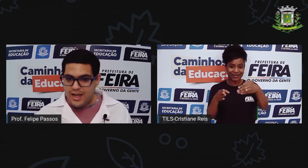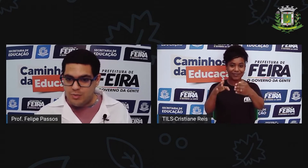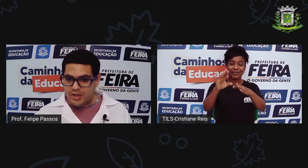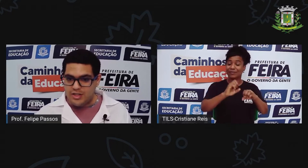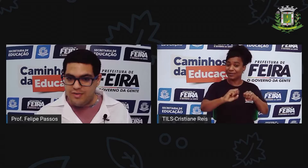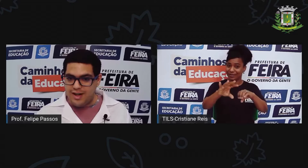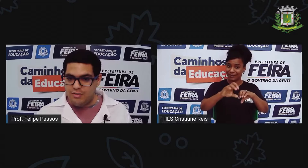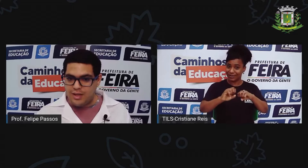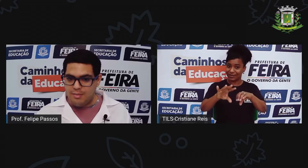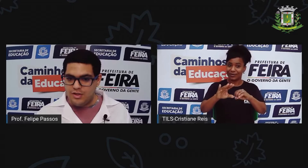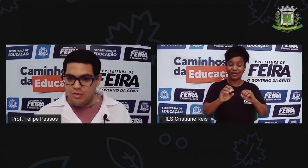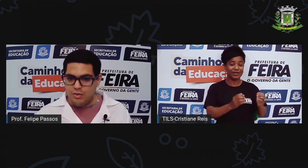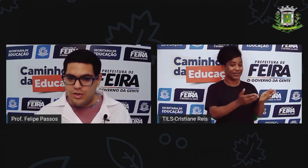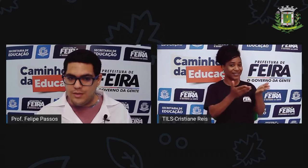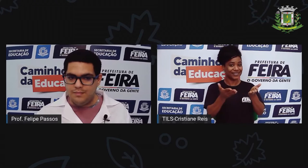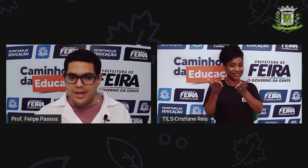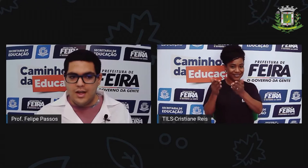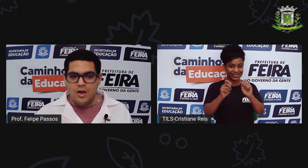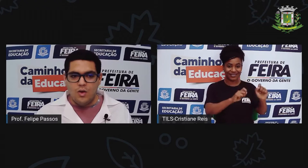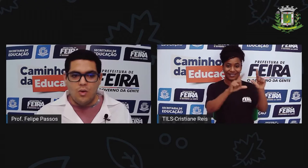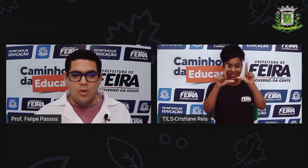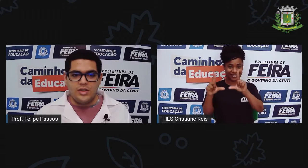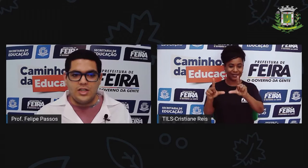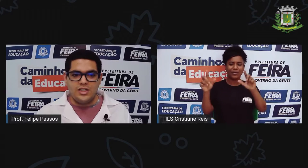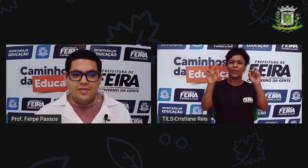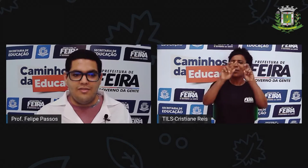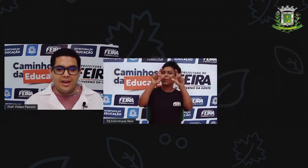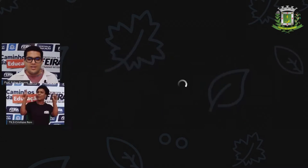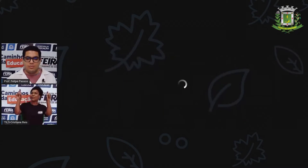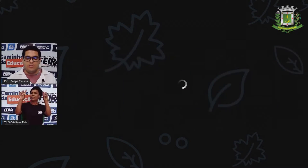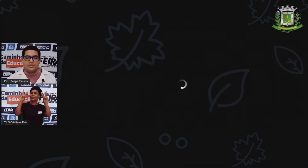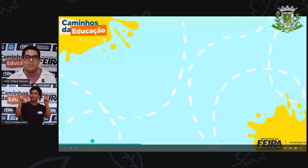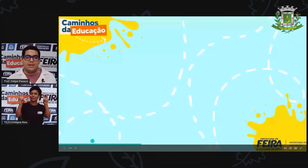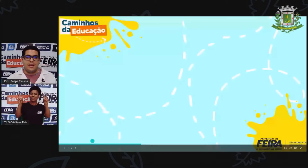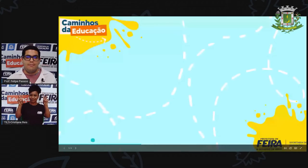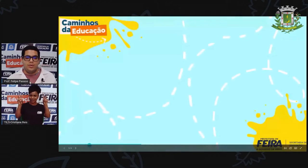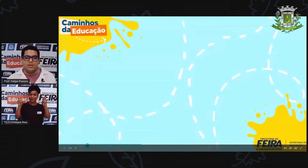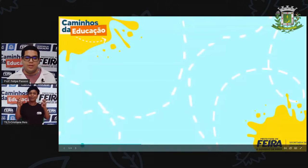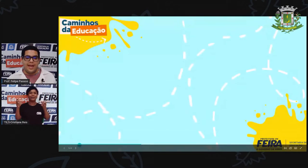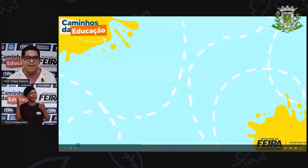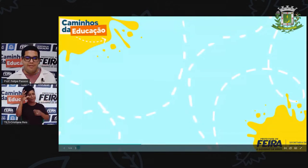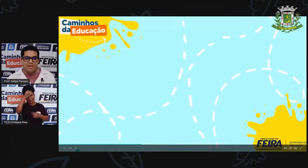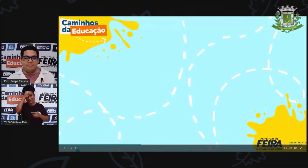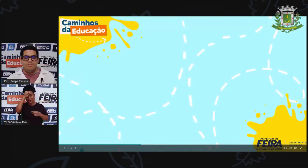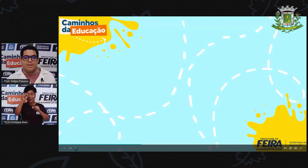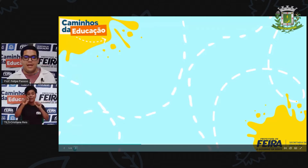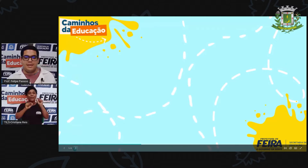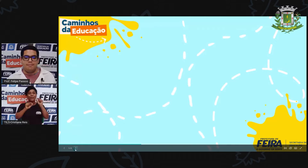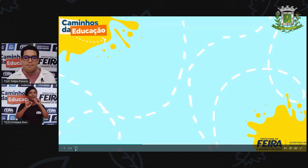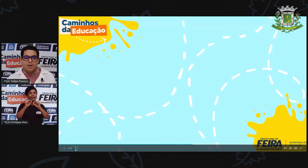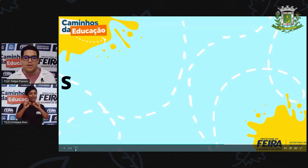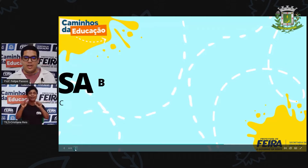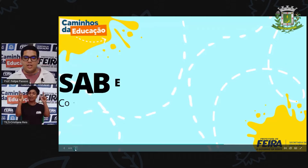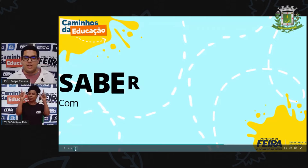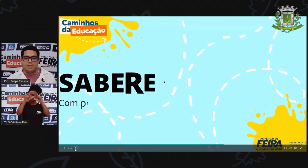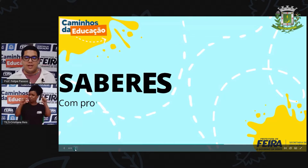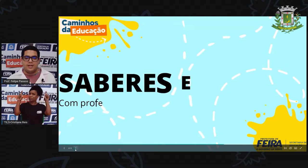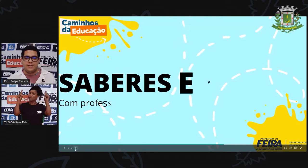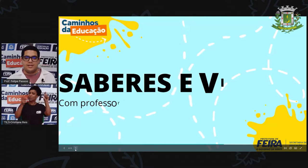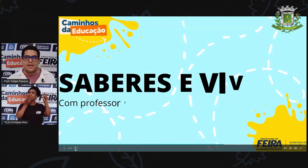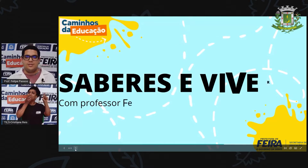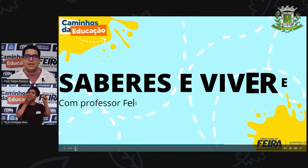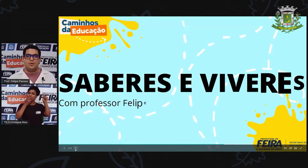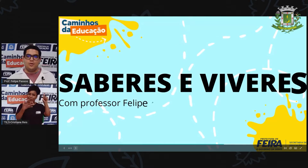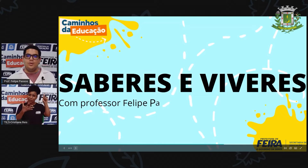aqui o slide para a gente falar do tema de hoje. Hoje a gente vai falar sobre um tema que é muito leve, mas é bem importante